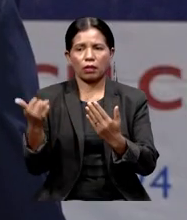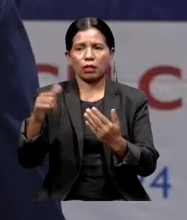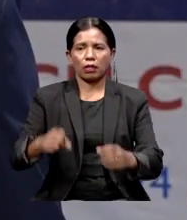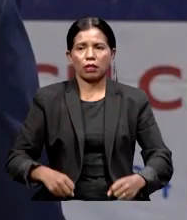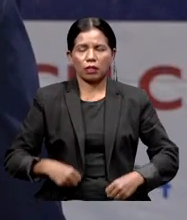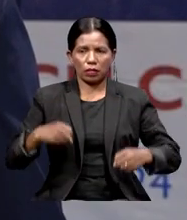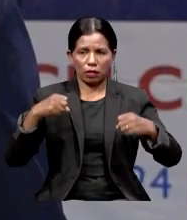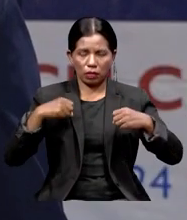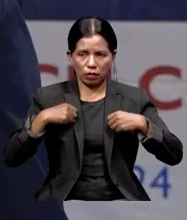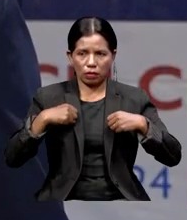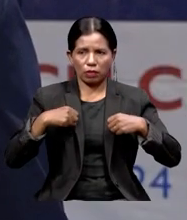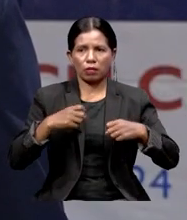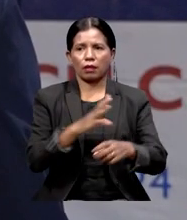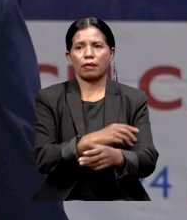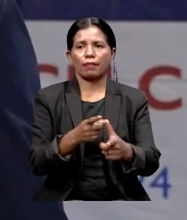saúde